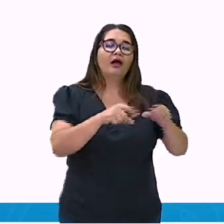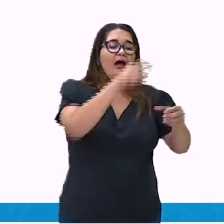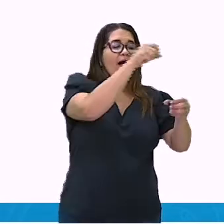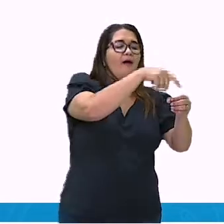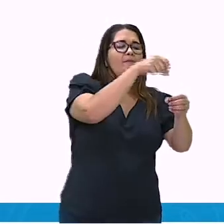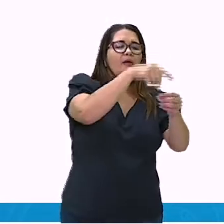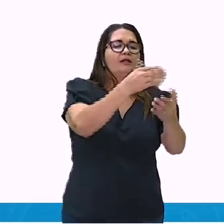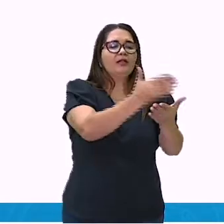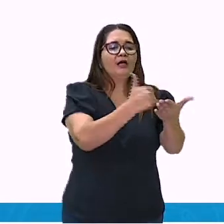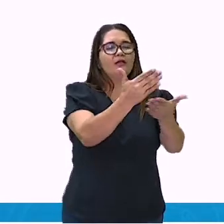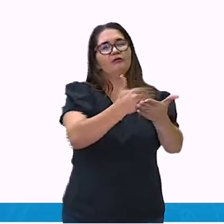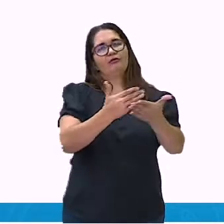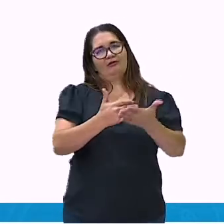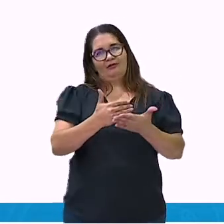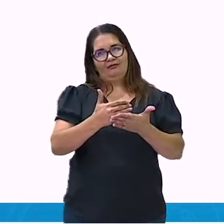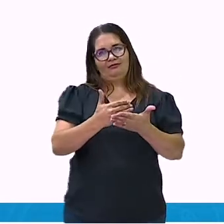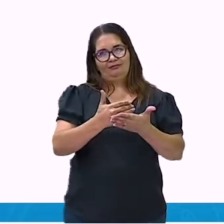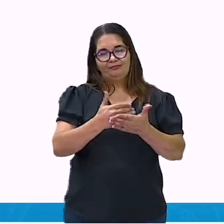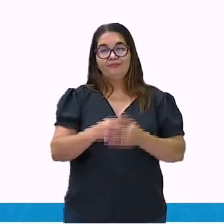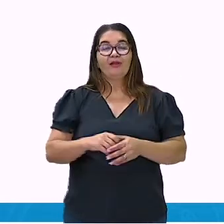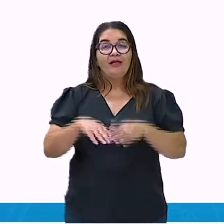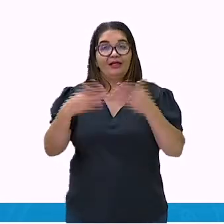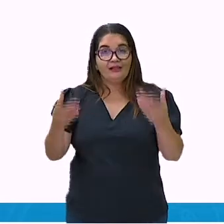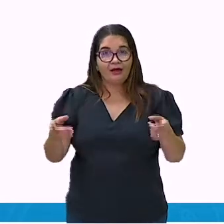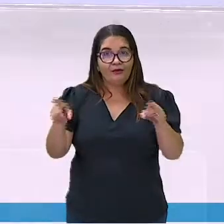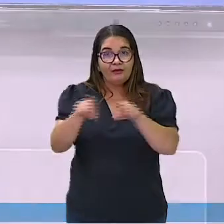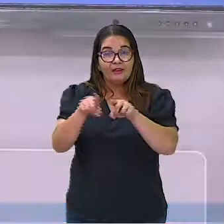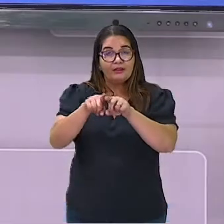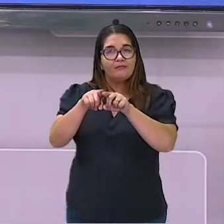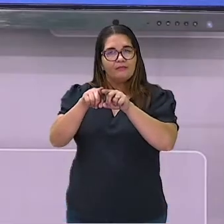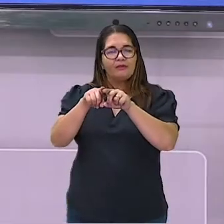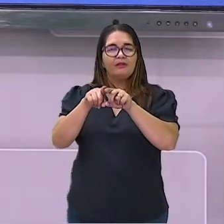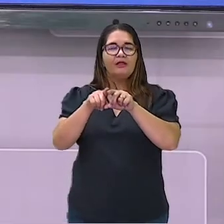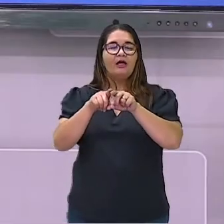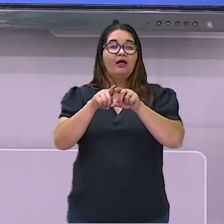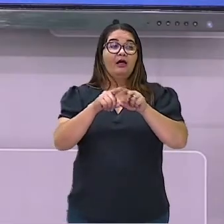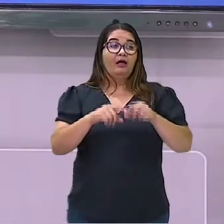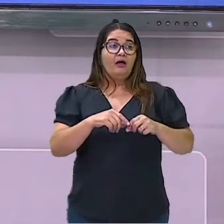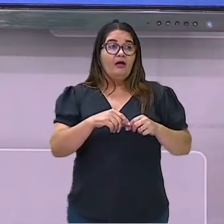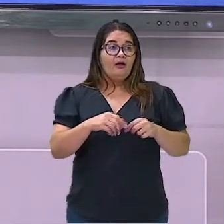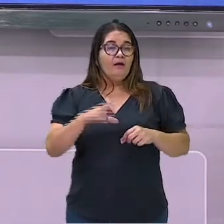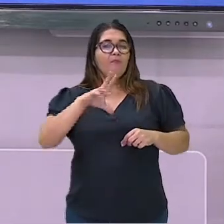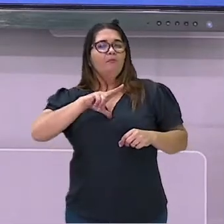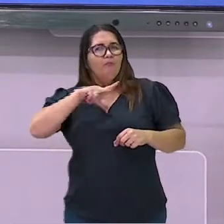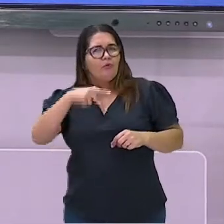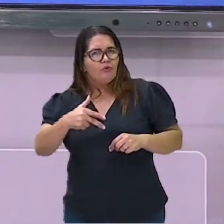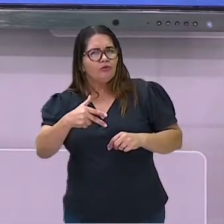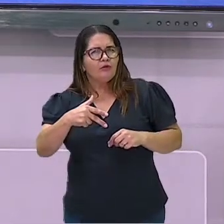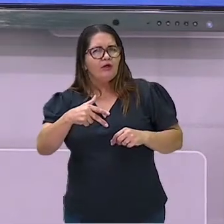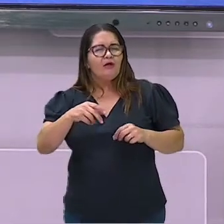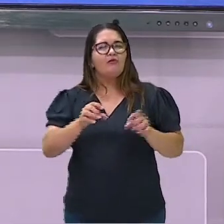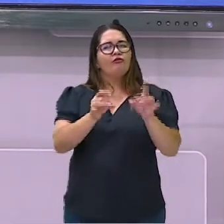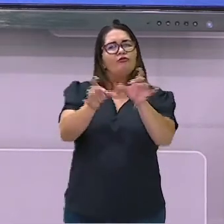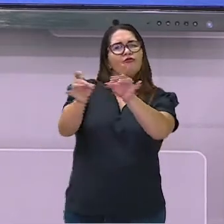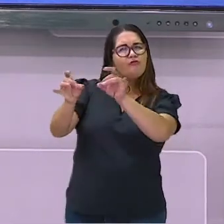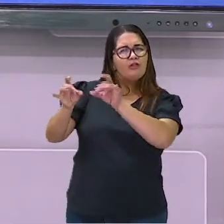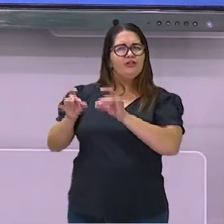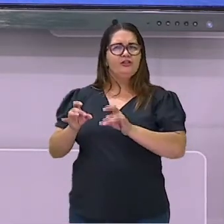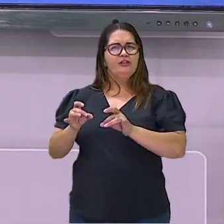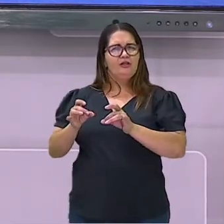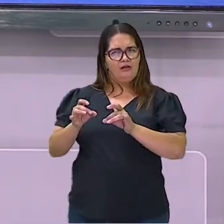Portugal revendia. A produção para o mercado interno, que seria a cultura